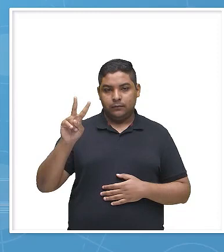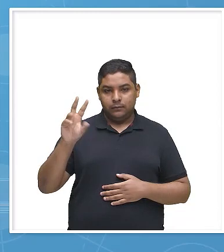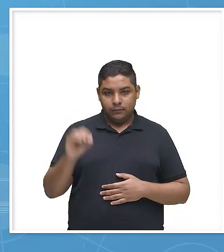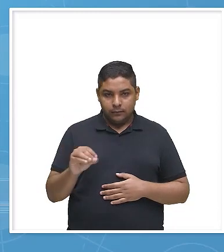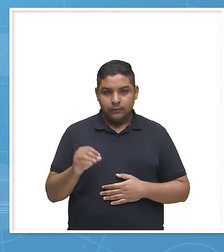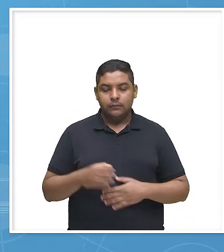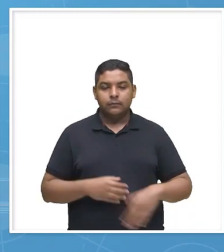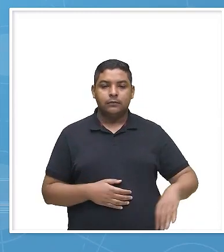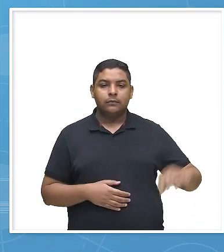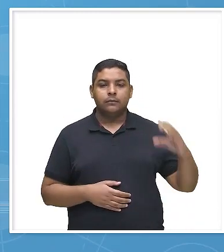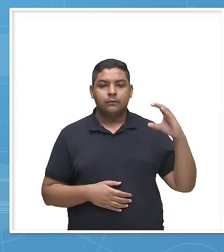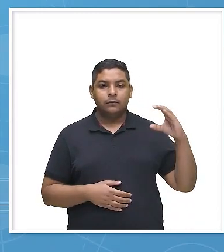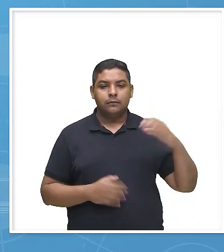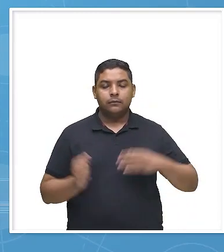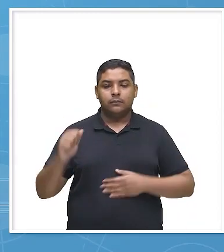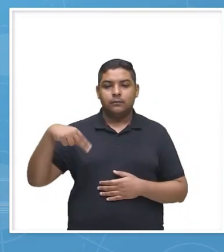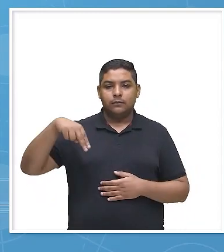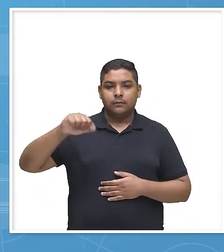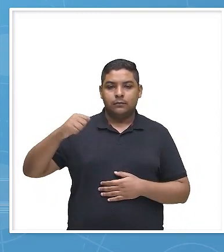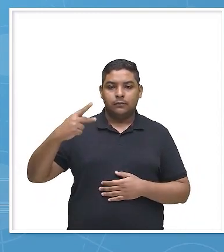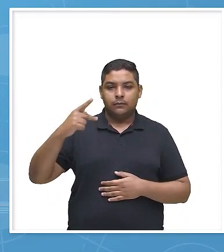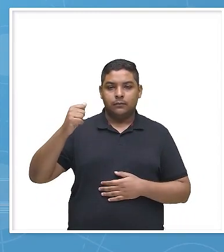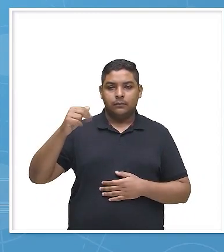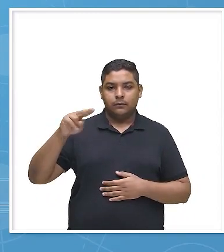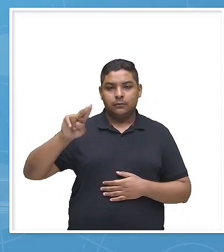resposta é a letra C. A Ana Paula também.